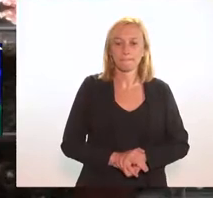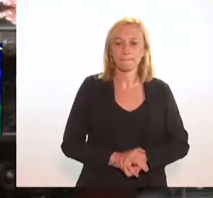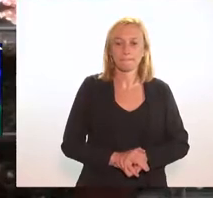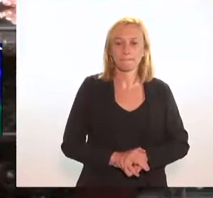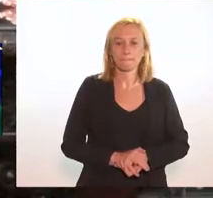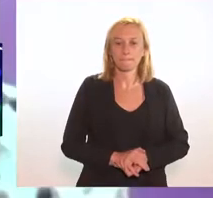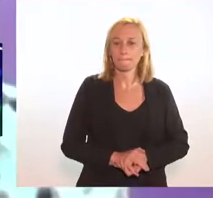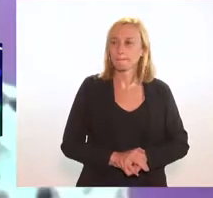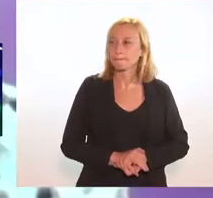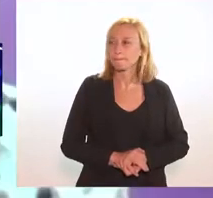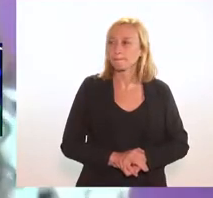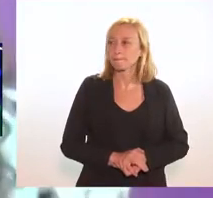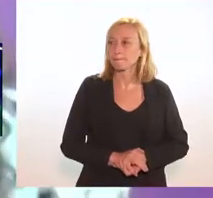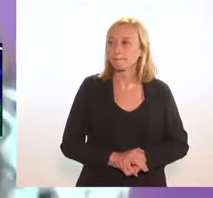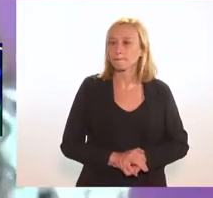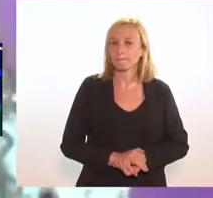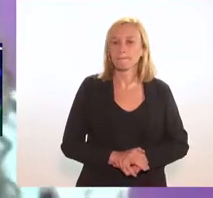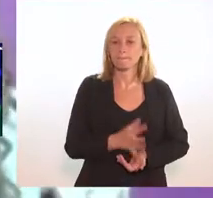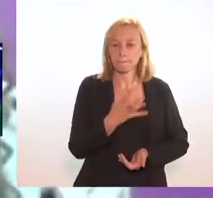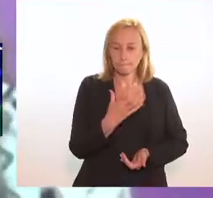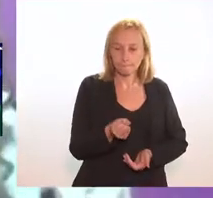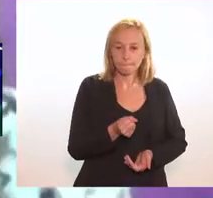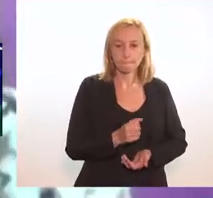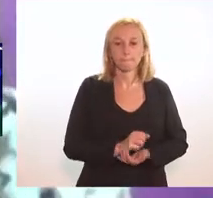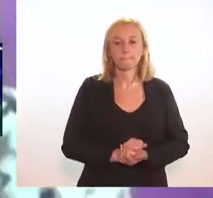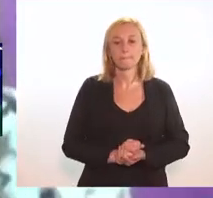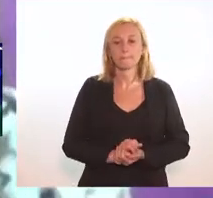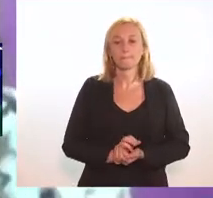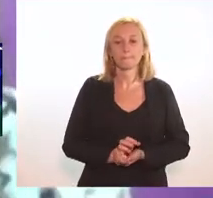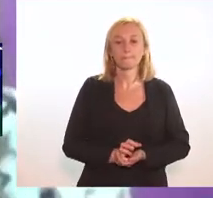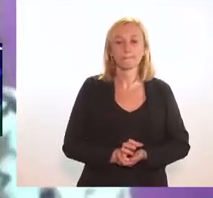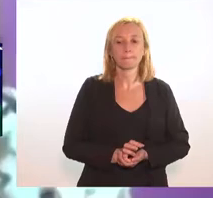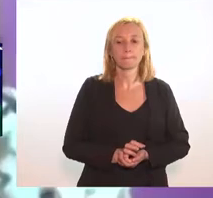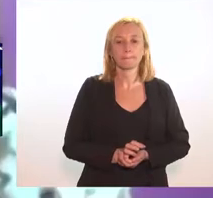Não, presidente, o parecer é favorável.